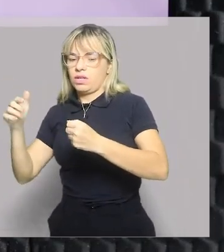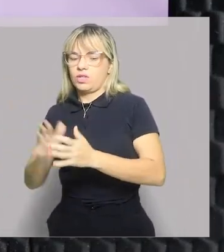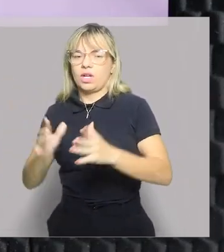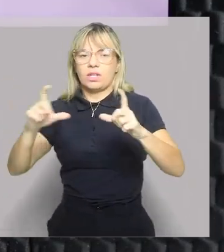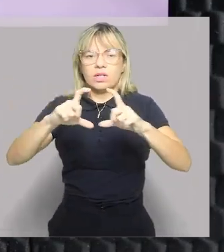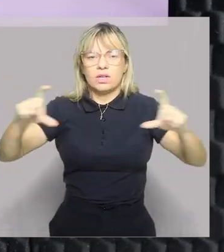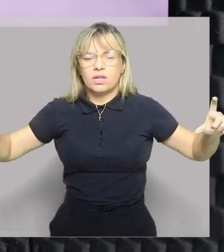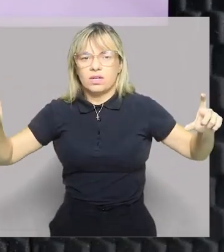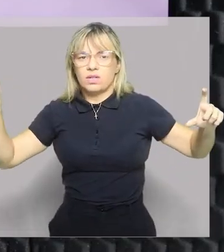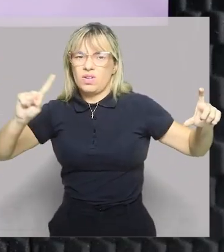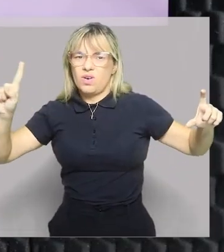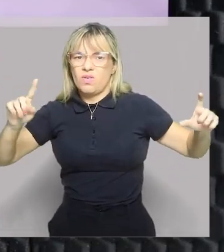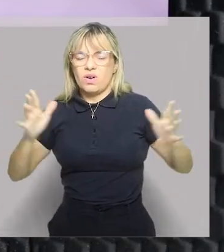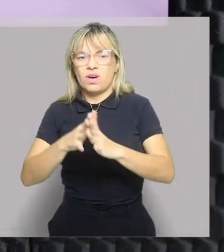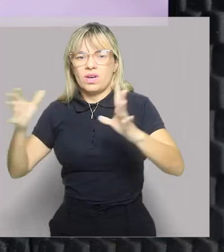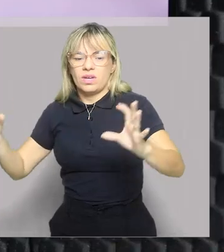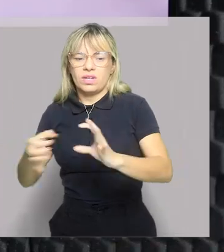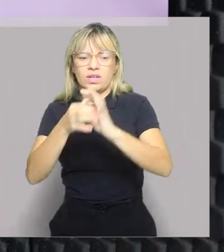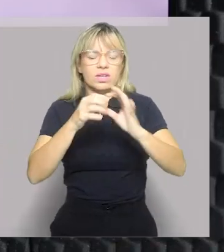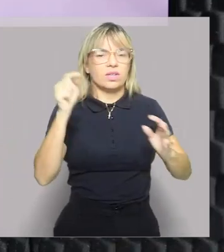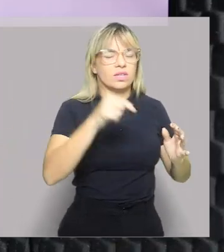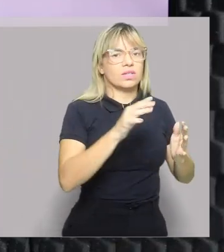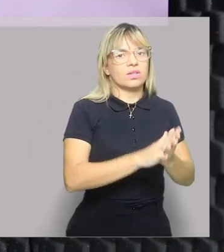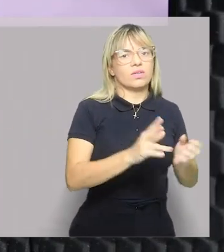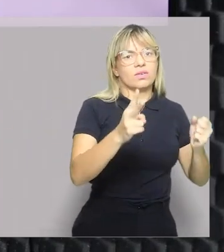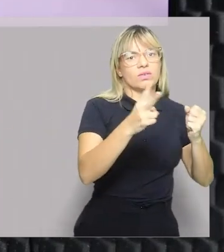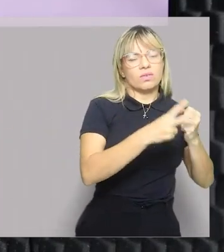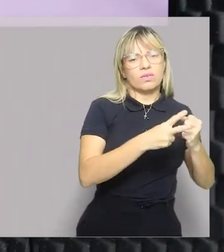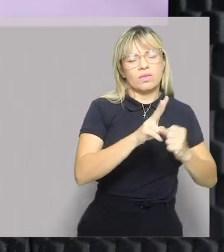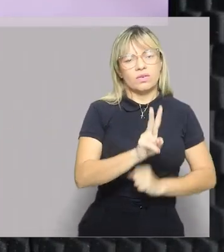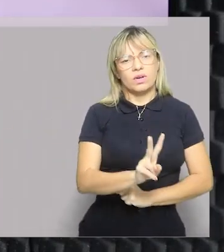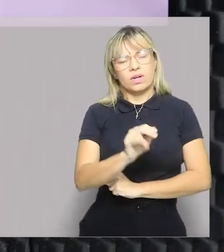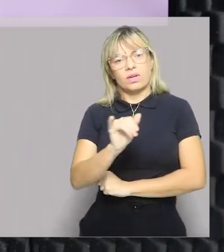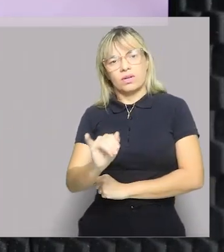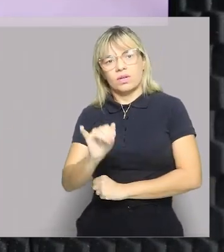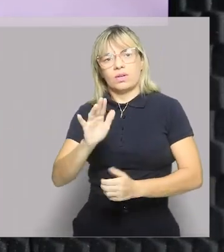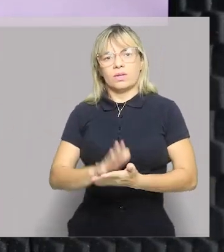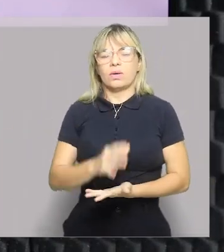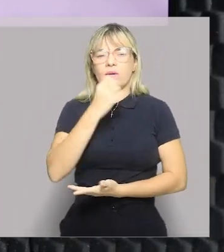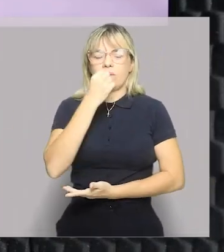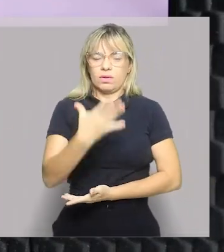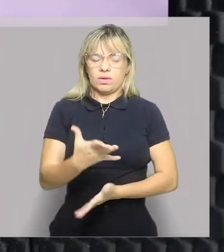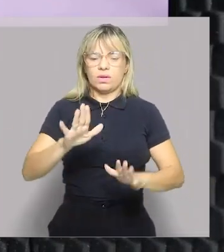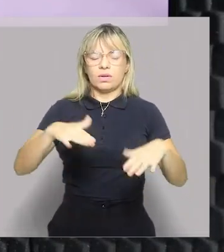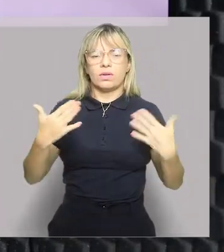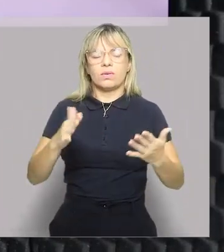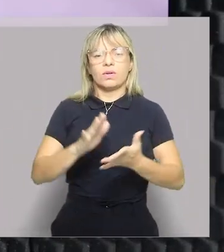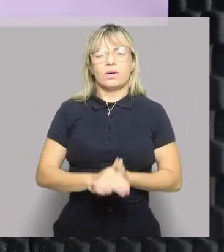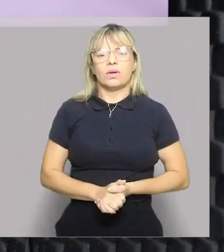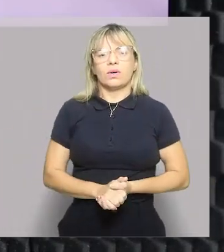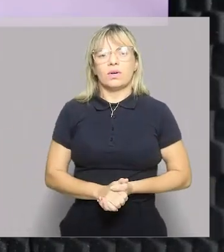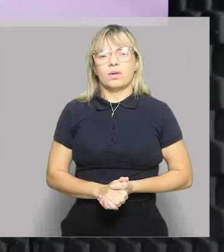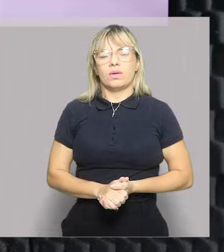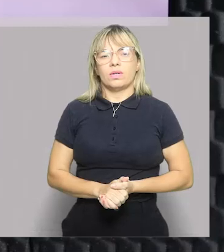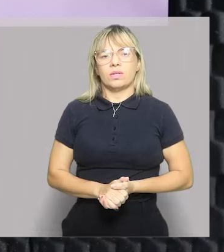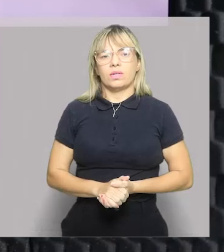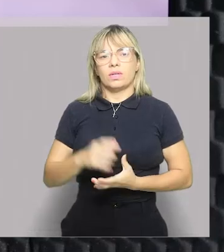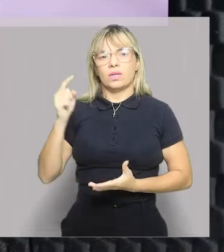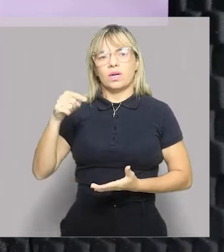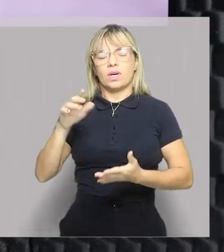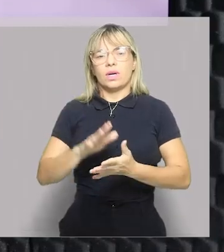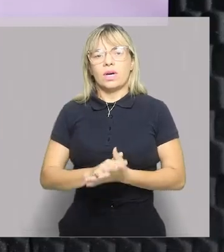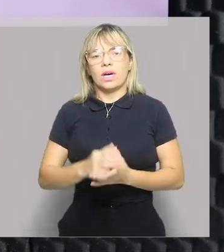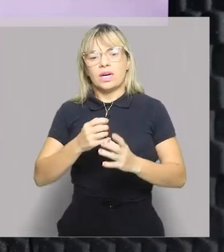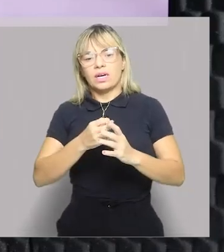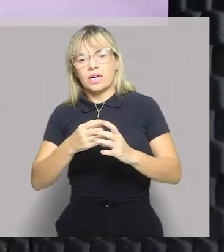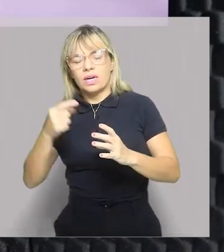ligação, e sim um verbo intransitivo. Tá certo? Tá tudo bem? São chamados verbos transitivos